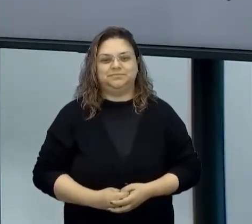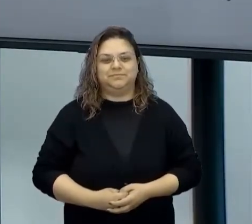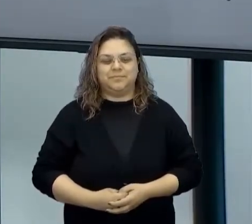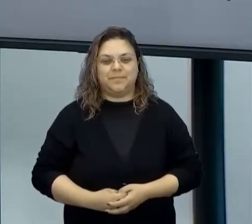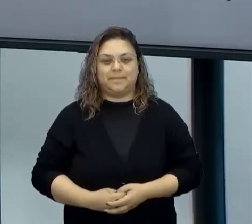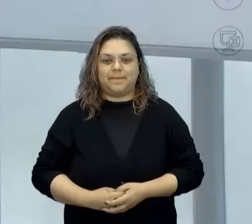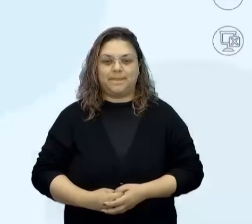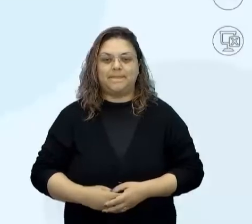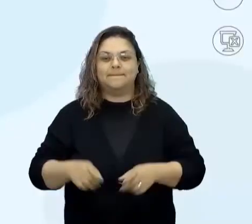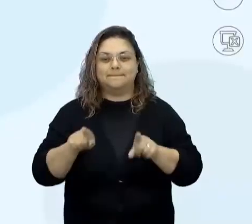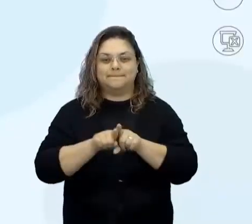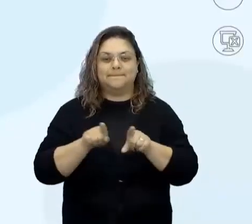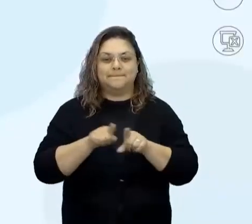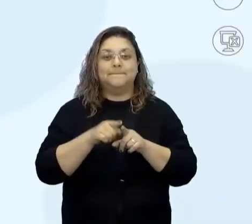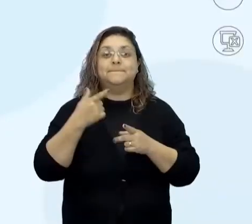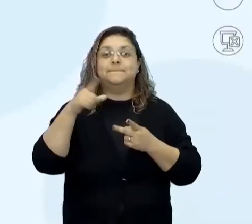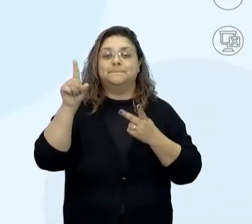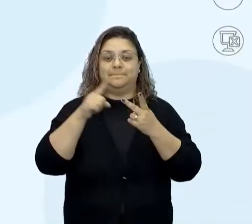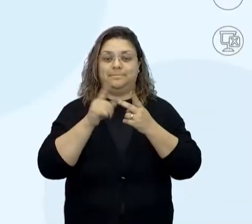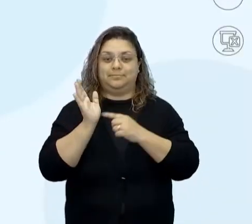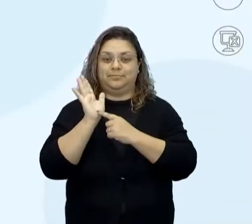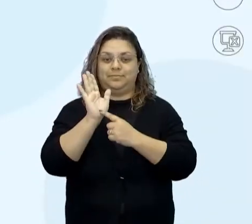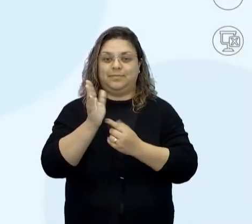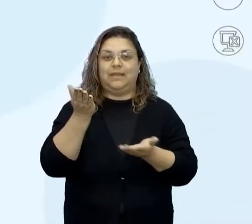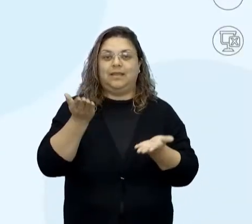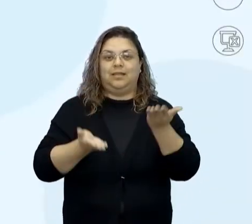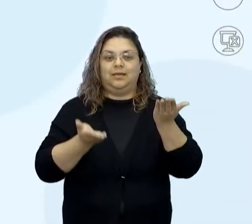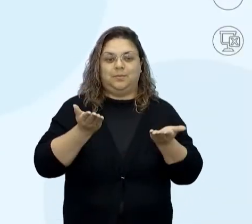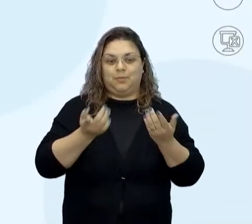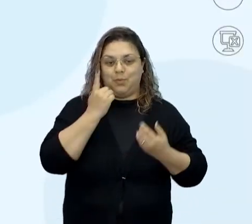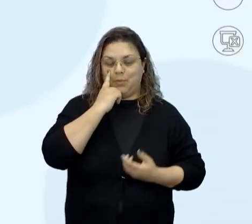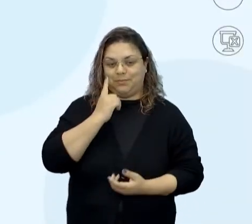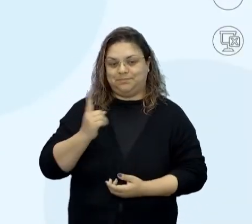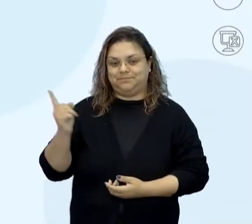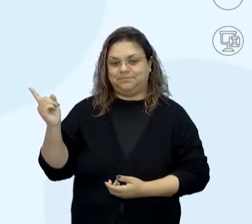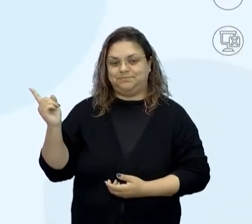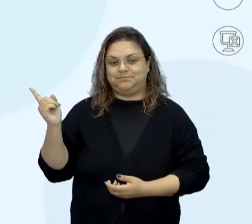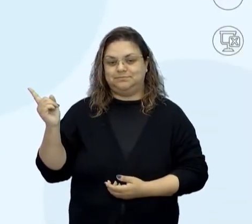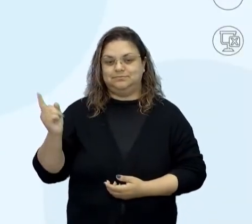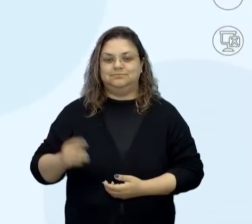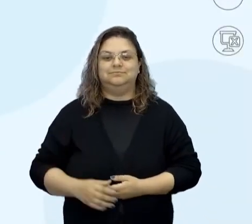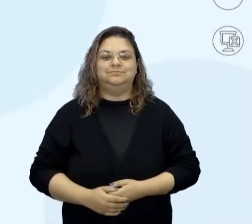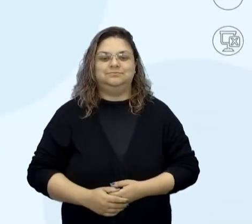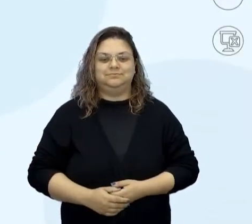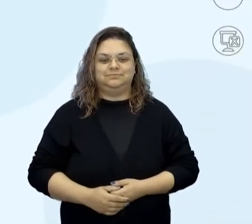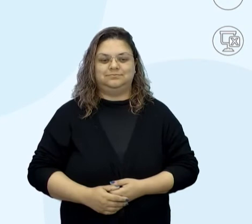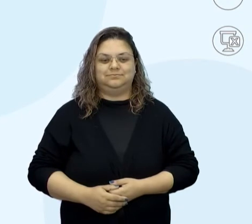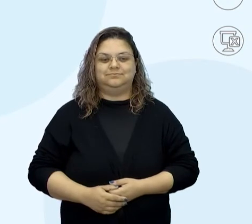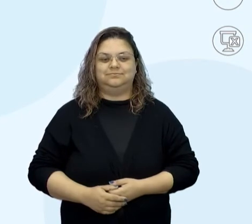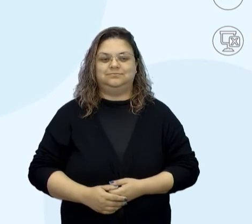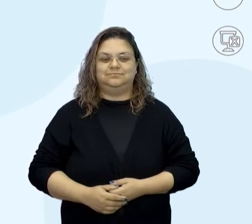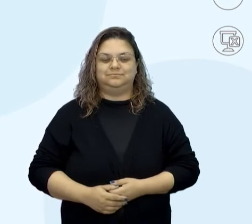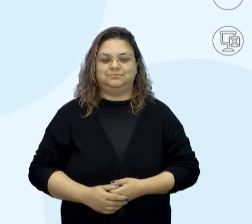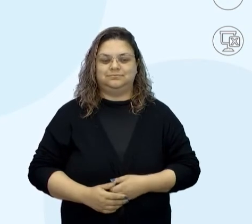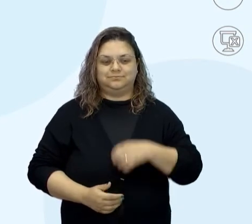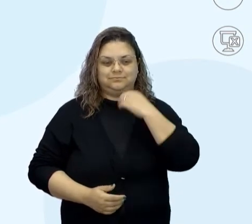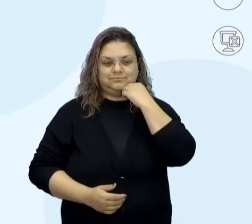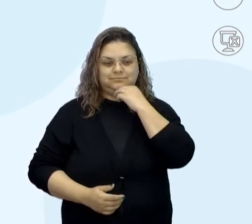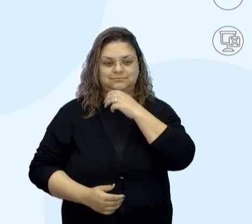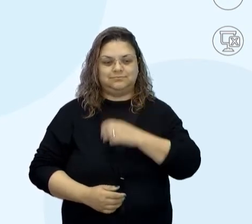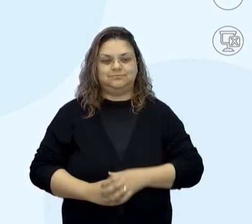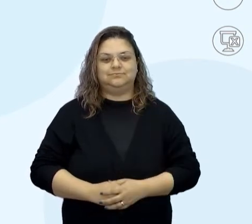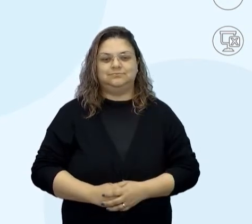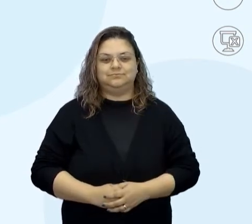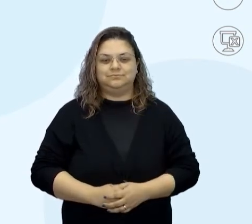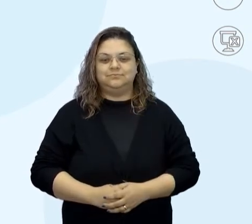essas condições de equilíbrio evidentes que eu trouxe para você. Aqui normal é igual peso. A gente tem uma